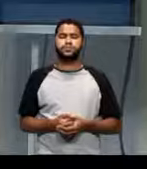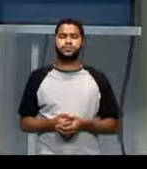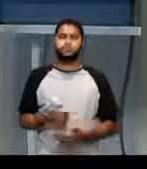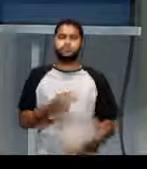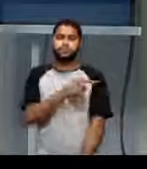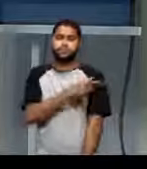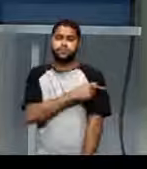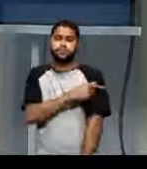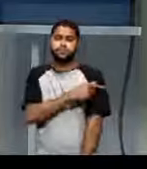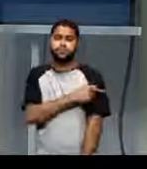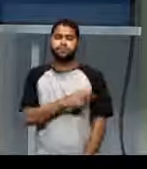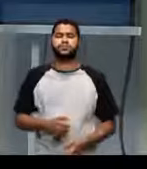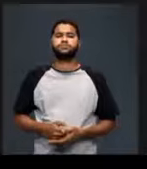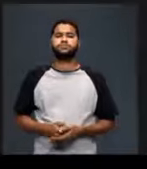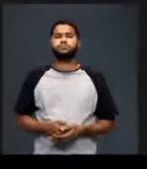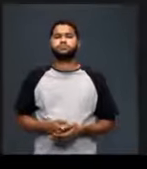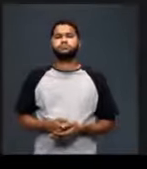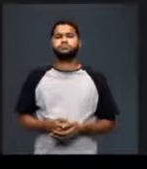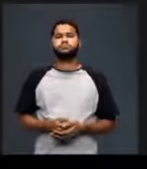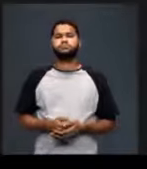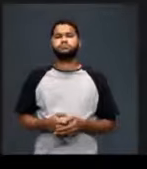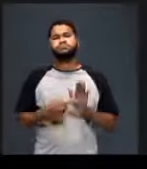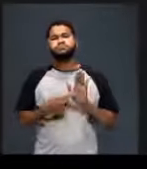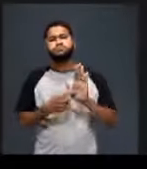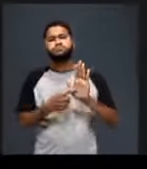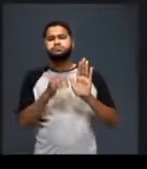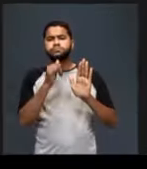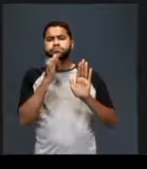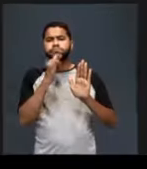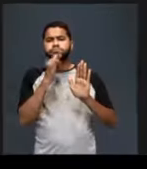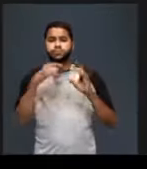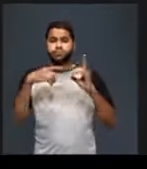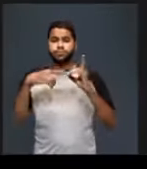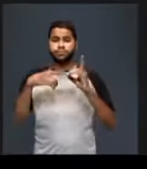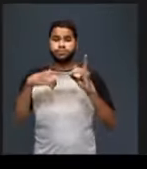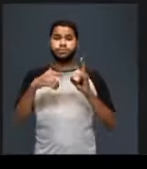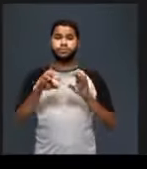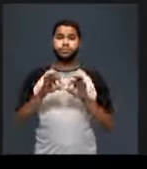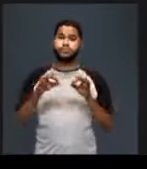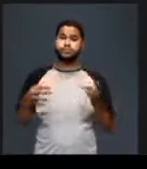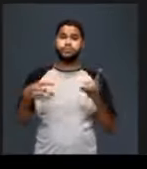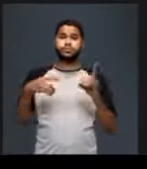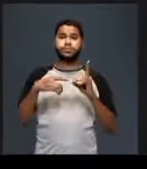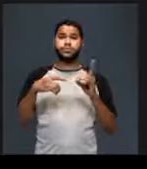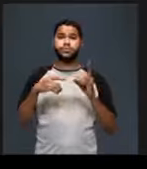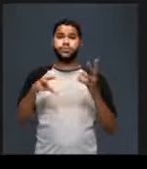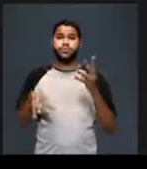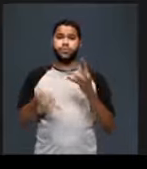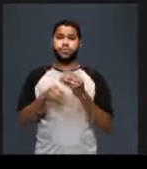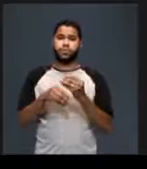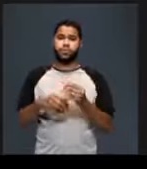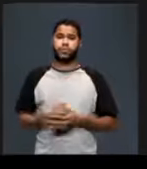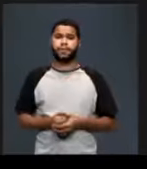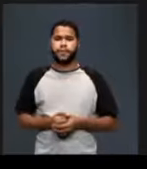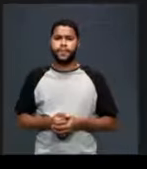7º ano. Cite exemplo de uma molécula simples e uma molécula composta.